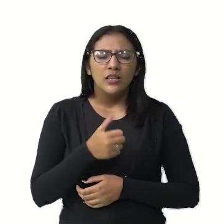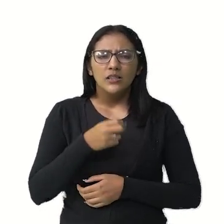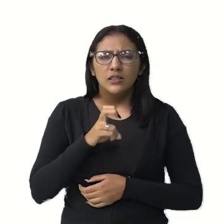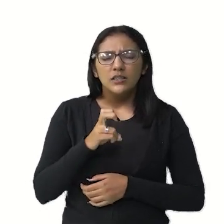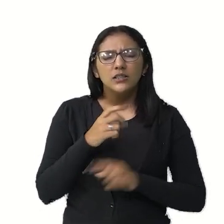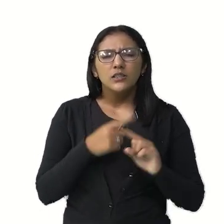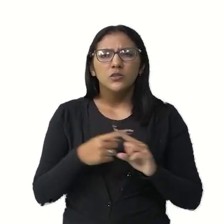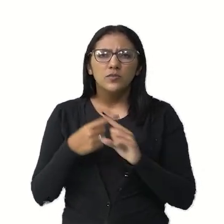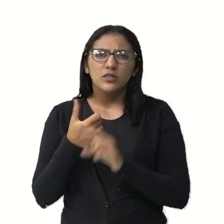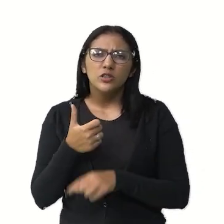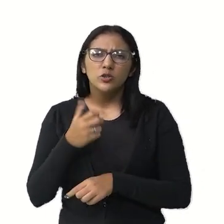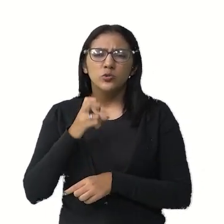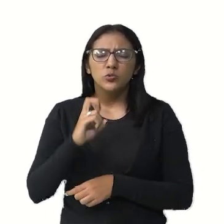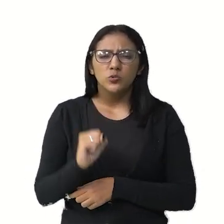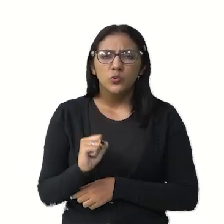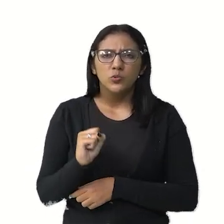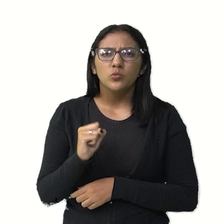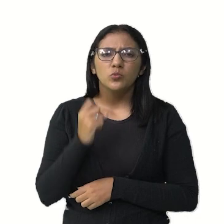vai dar